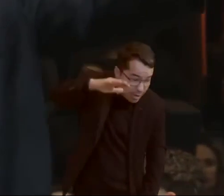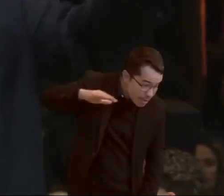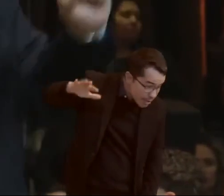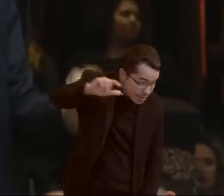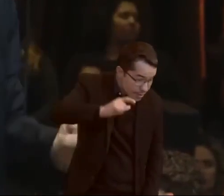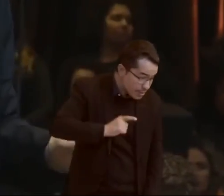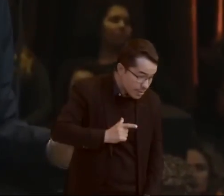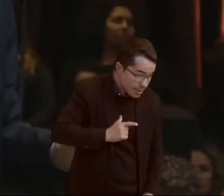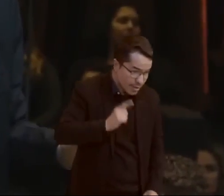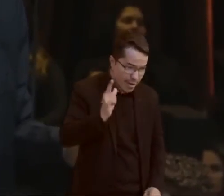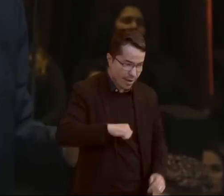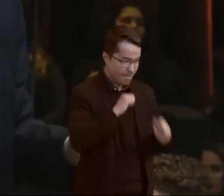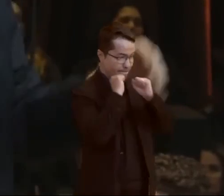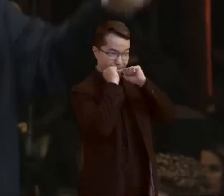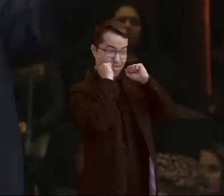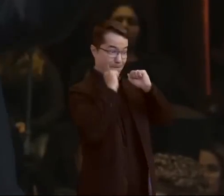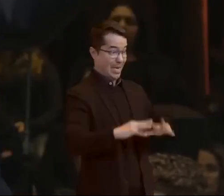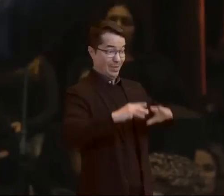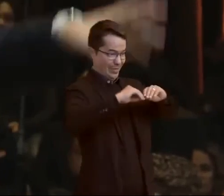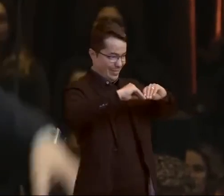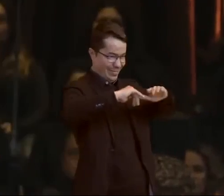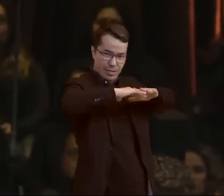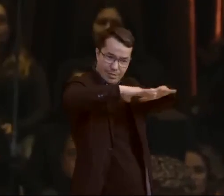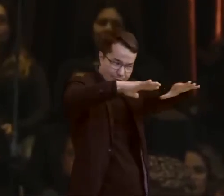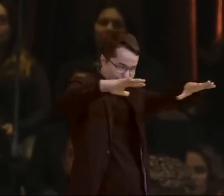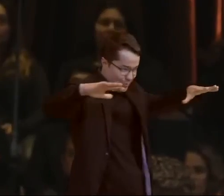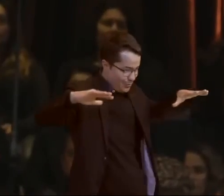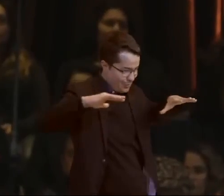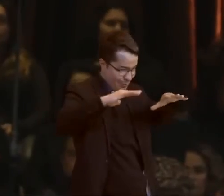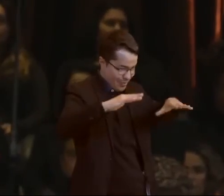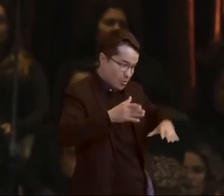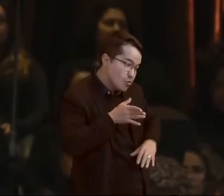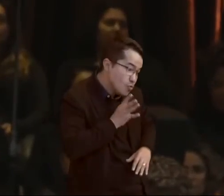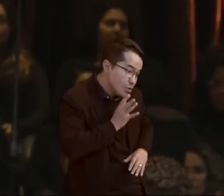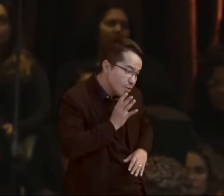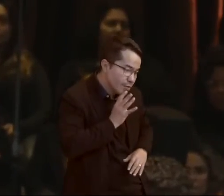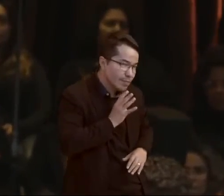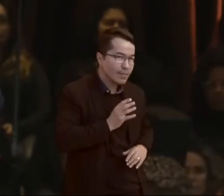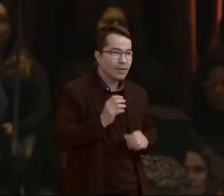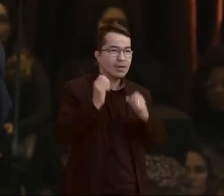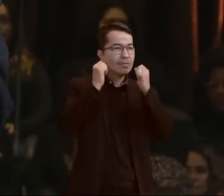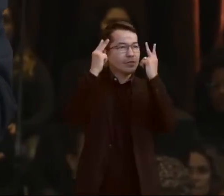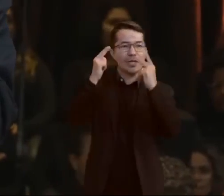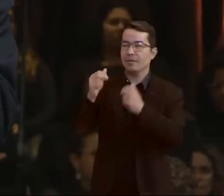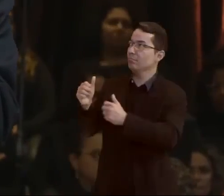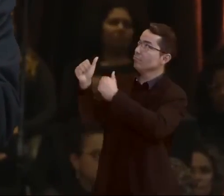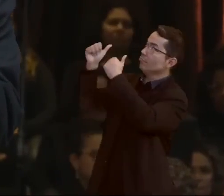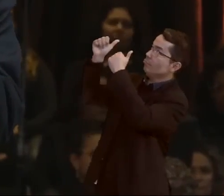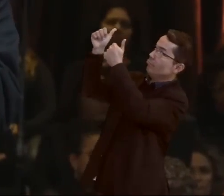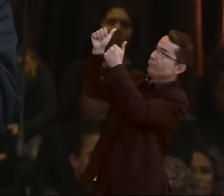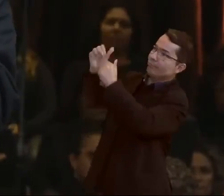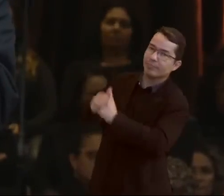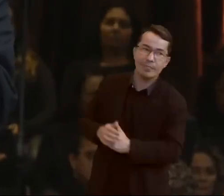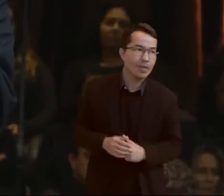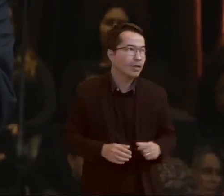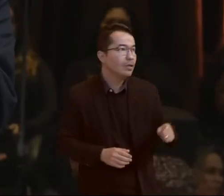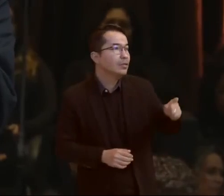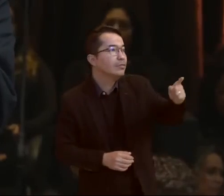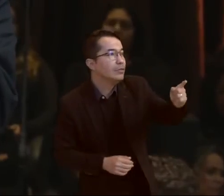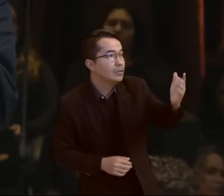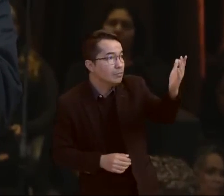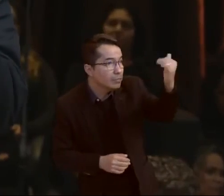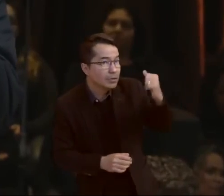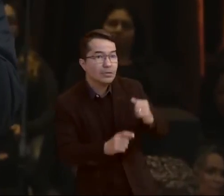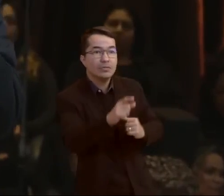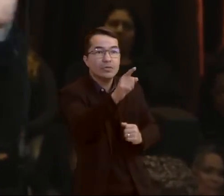mana leite e mel que eu prometi. Conheçam a terra. E então ele manda um espião de cada tribo de Israel, um